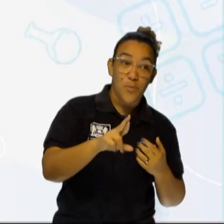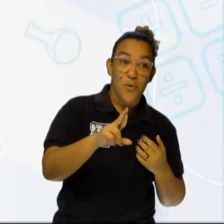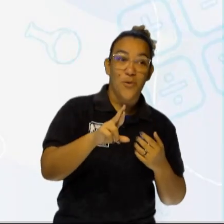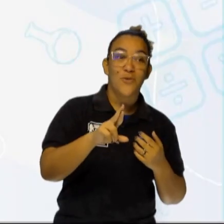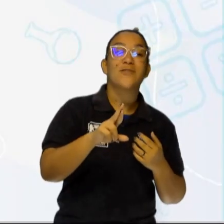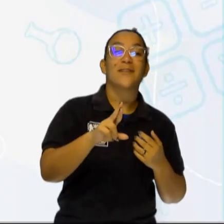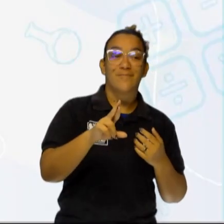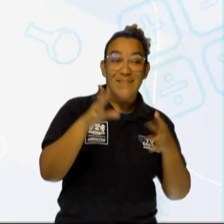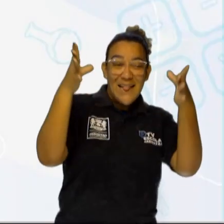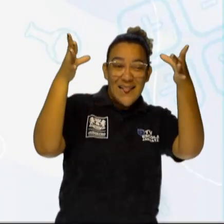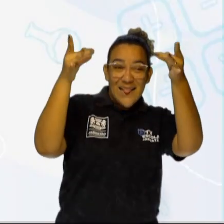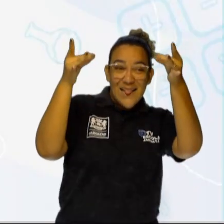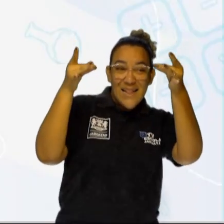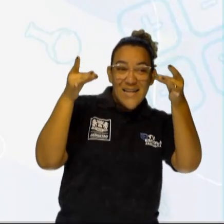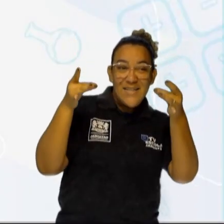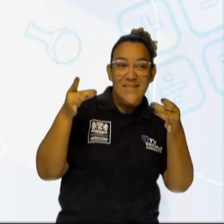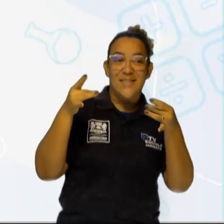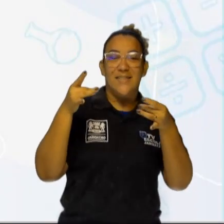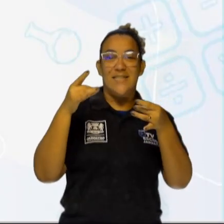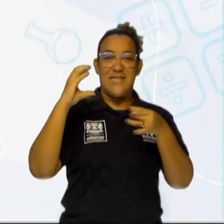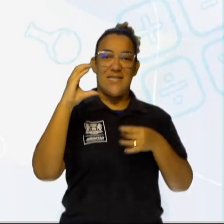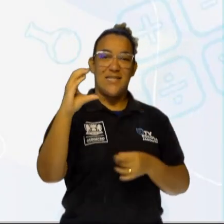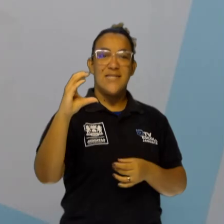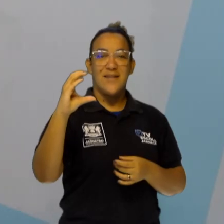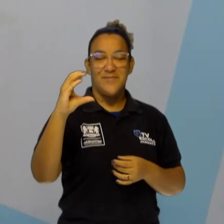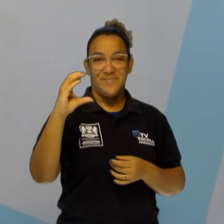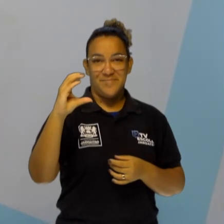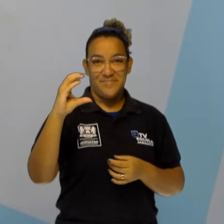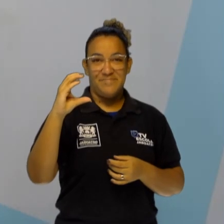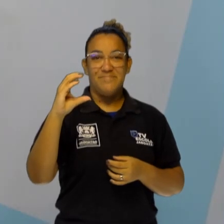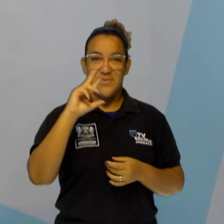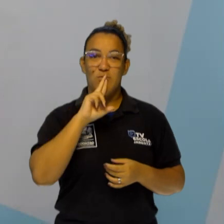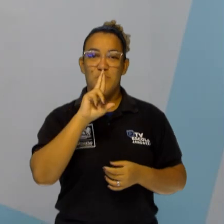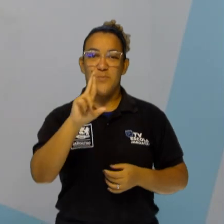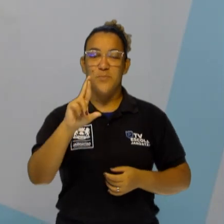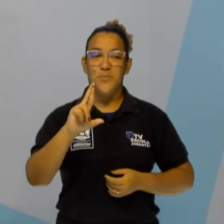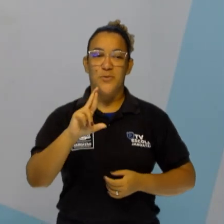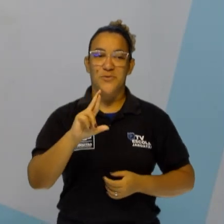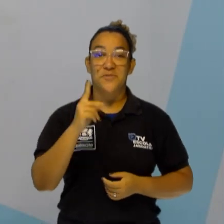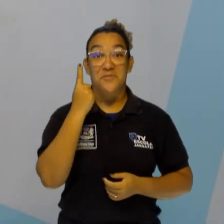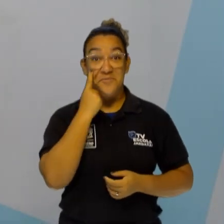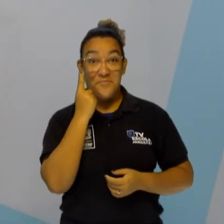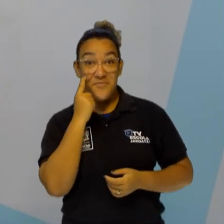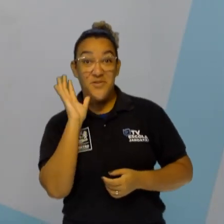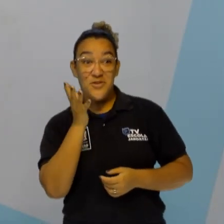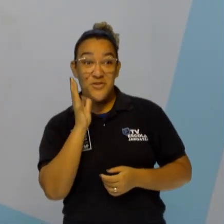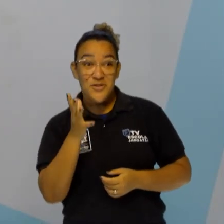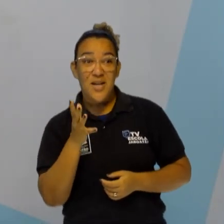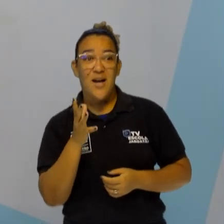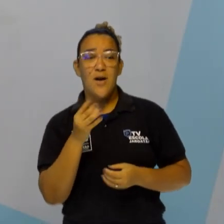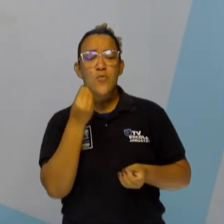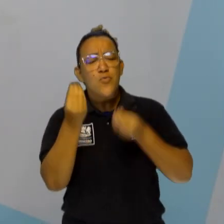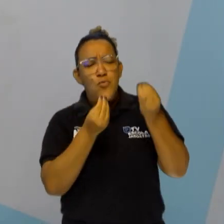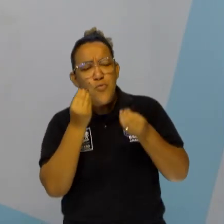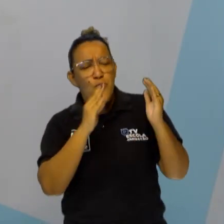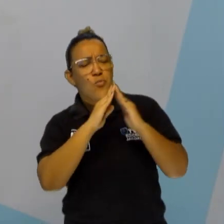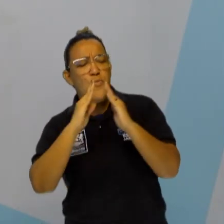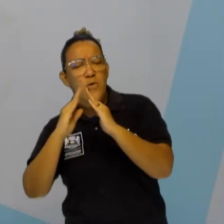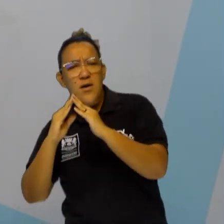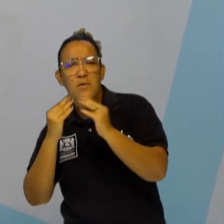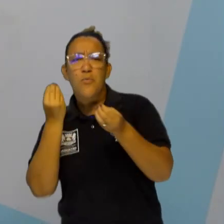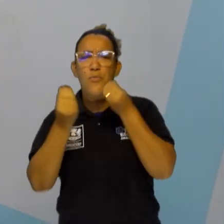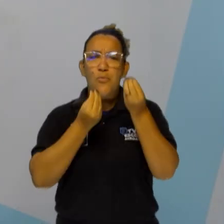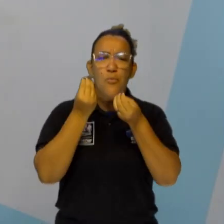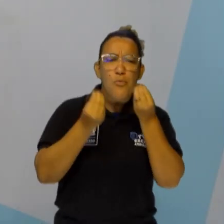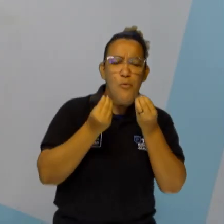descritiva, confirmando o item C, descritiva. Deu para a gente ver, né, pessoal, que ele vai dizendo como é o vilarejo, como é que as coisas